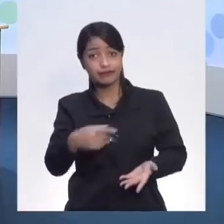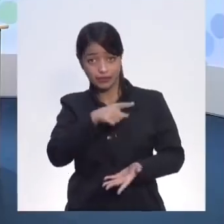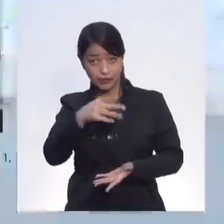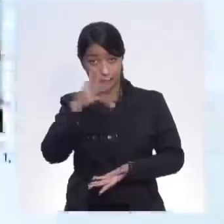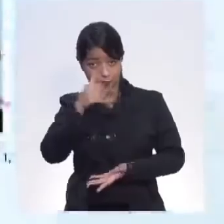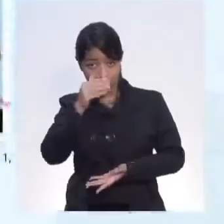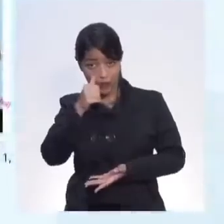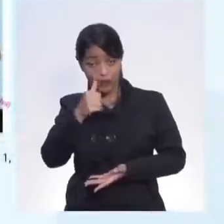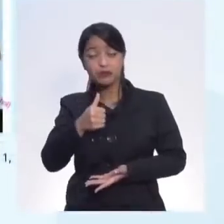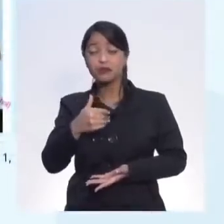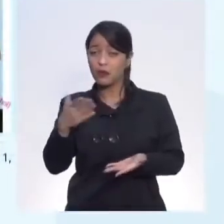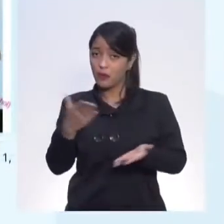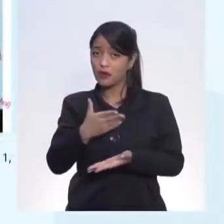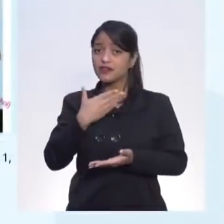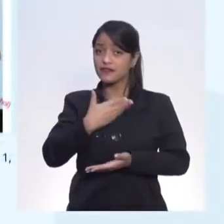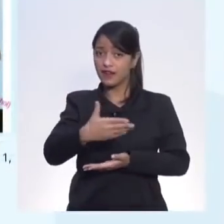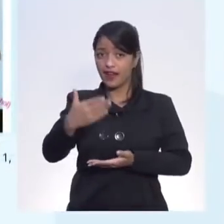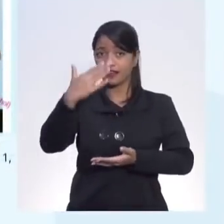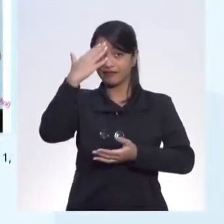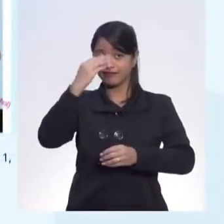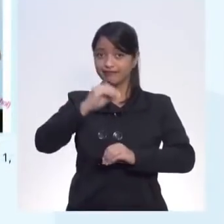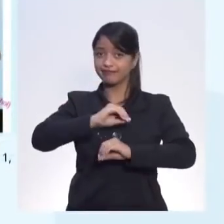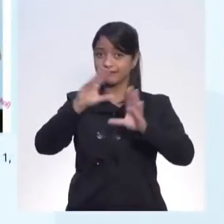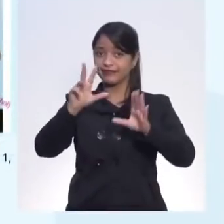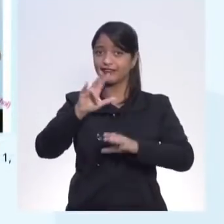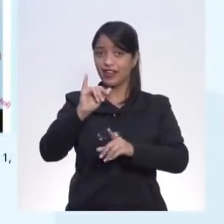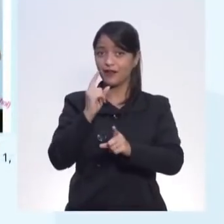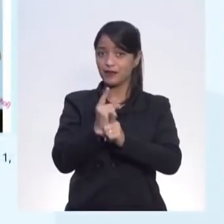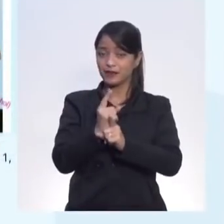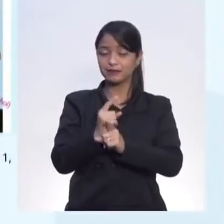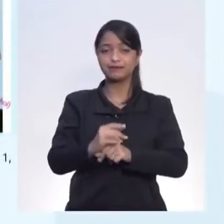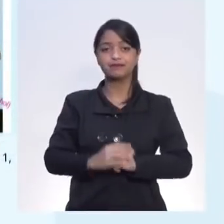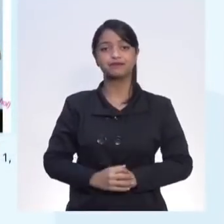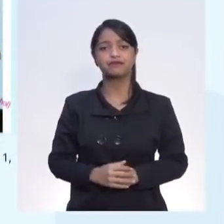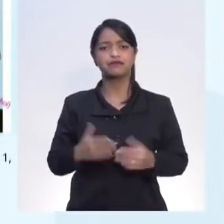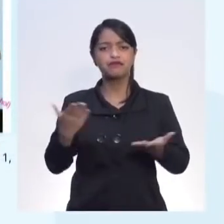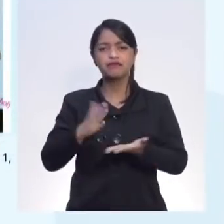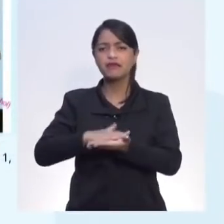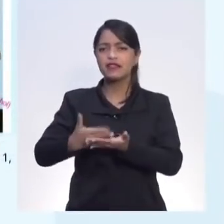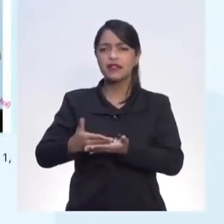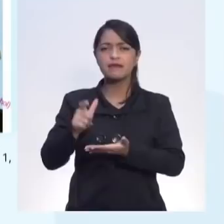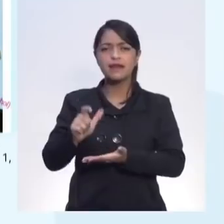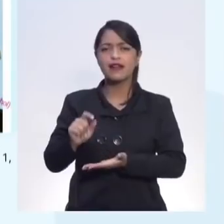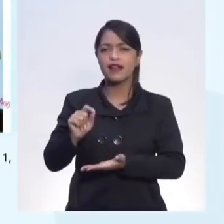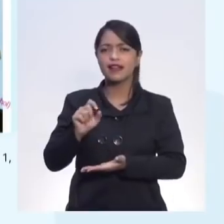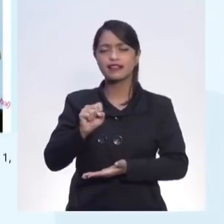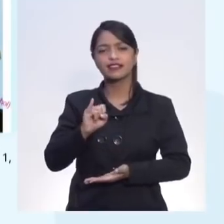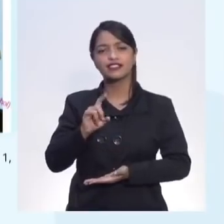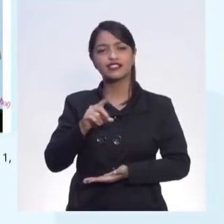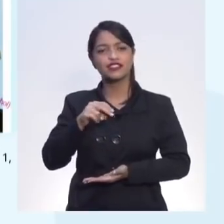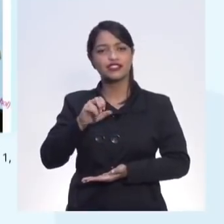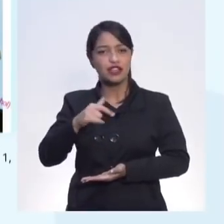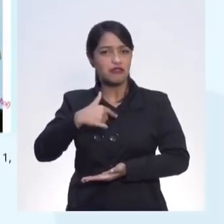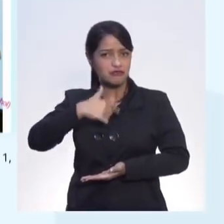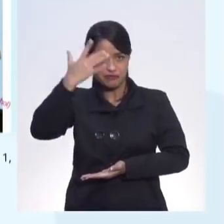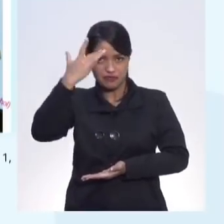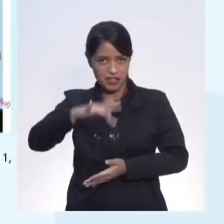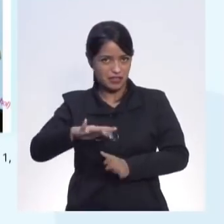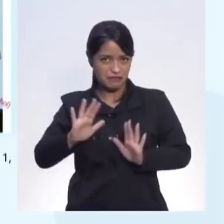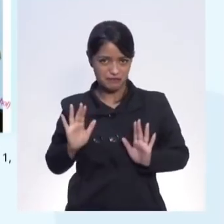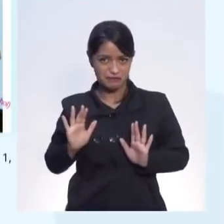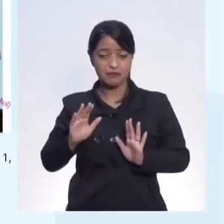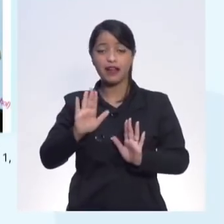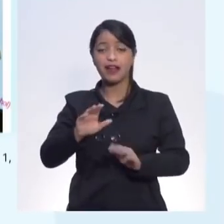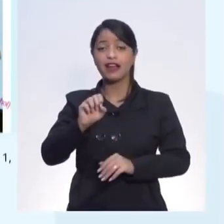ali para a gente retomar, né? Eu não sei se é o Sidney que é o intérprete hoje, eu acho que não, porque o Sidney ia adorar ler isso daqui, porque o Sidney